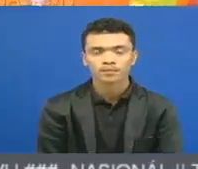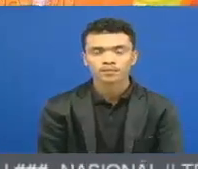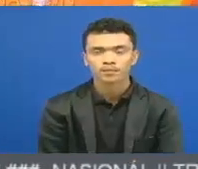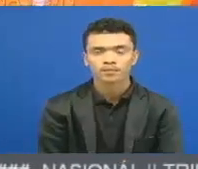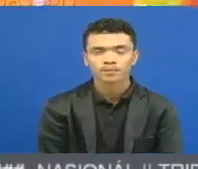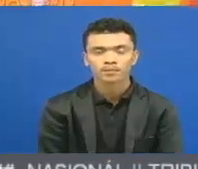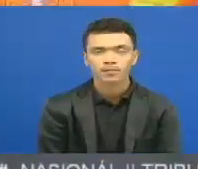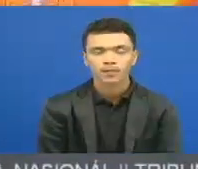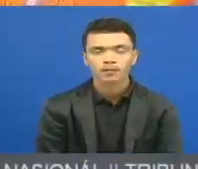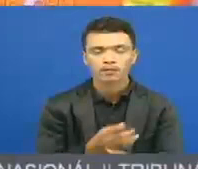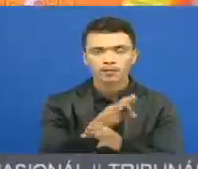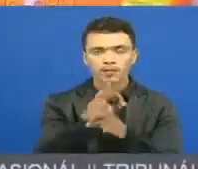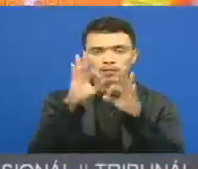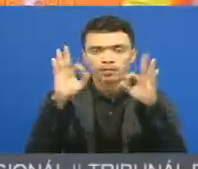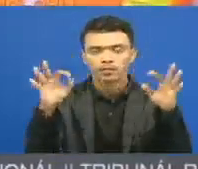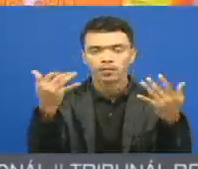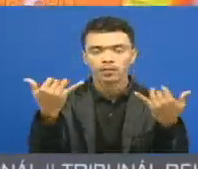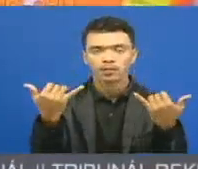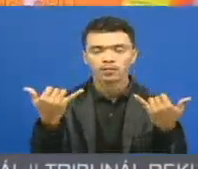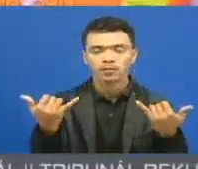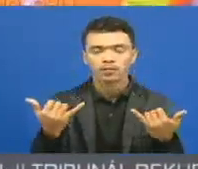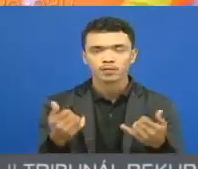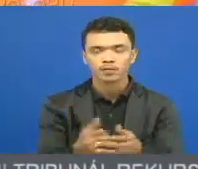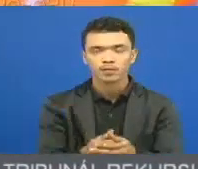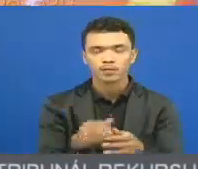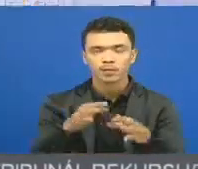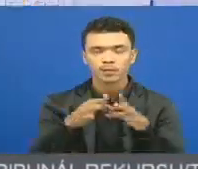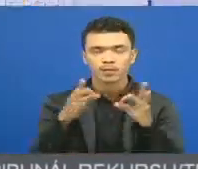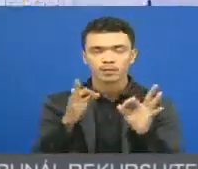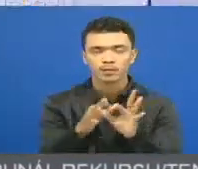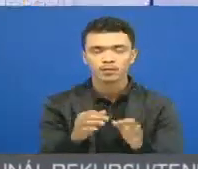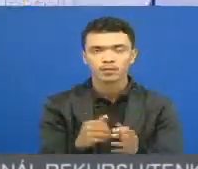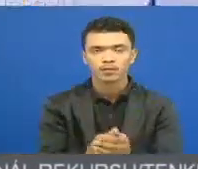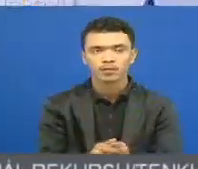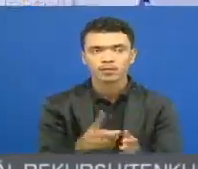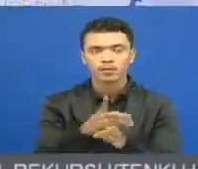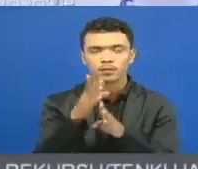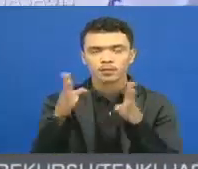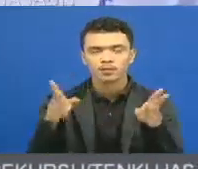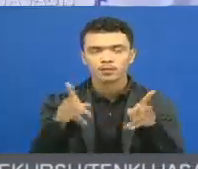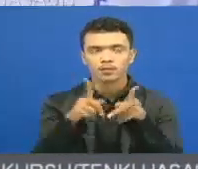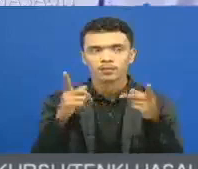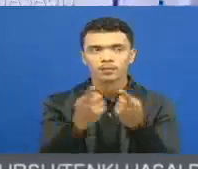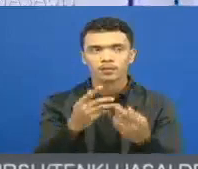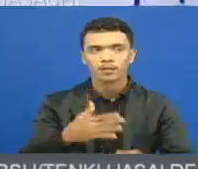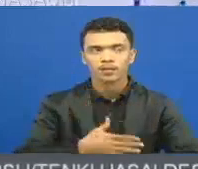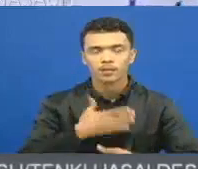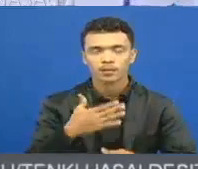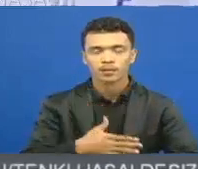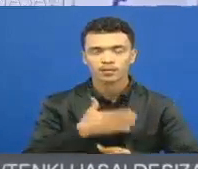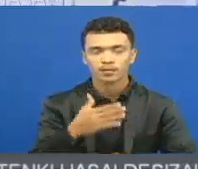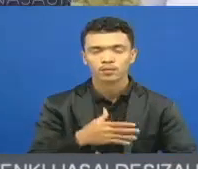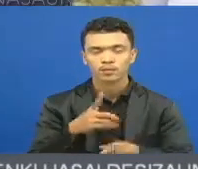performação né, finalização, agora o nené a tua localização. Diretor Companhia Haksolok, Elder Vieira,